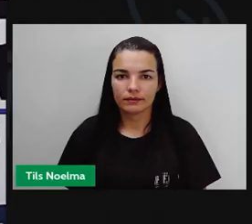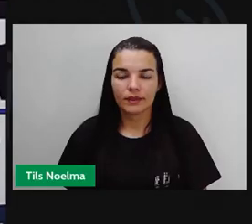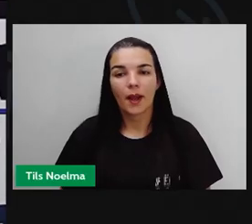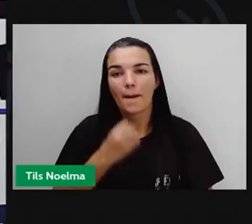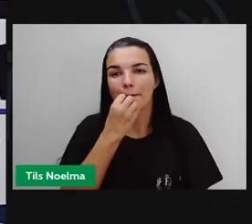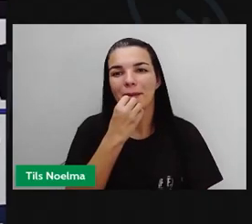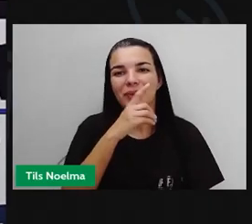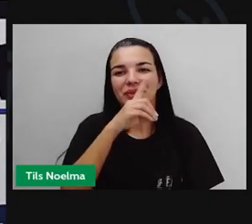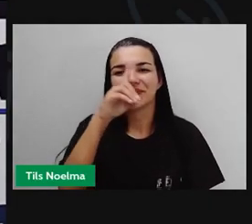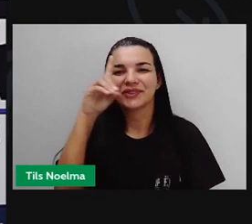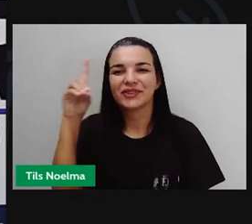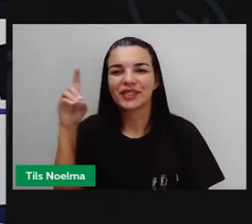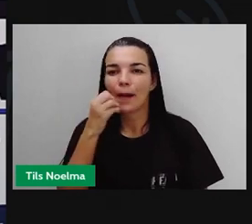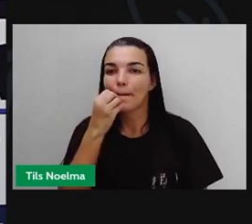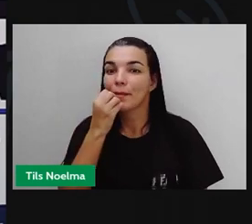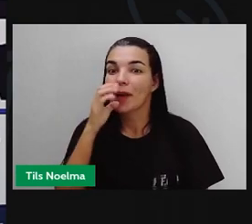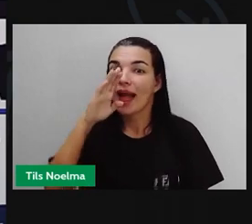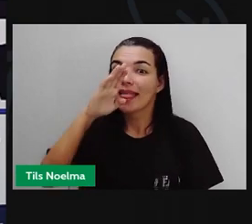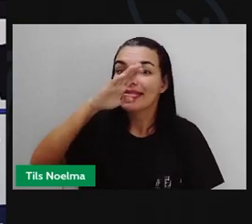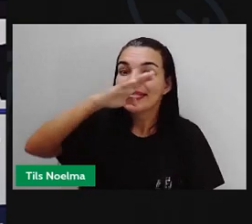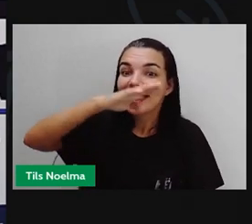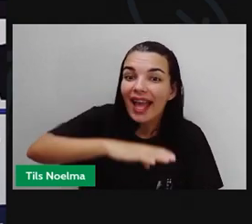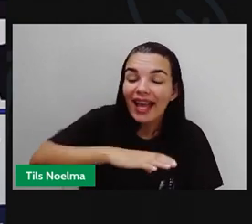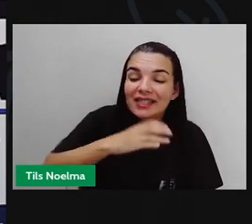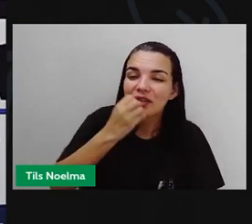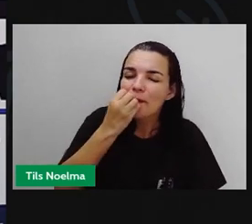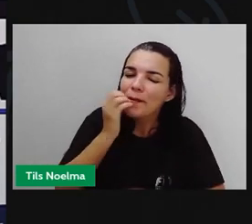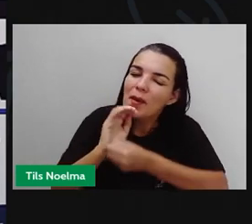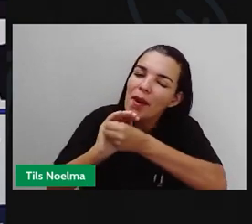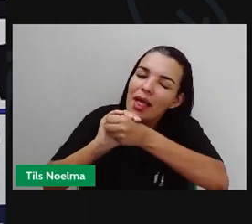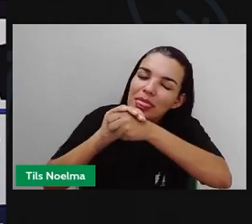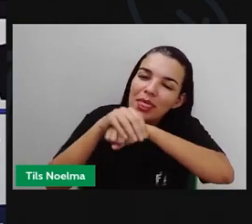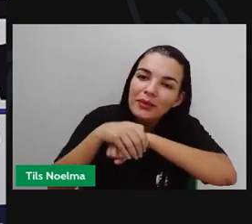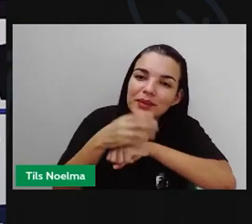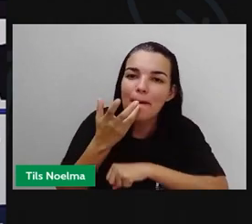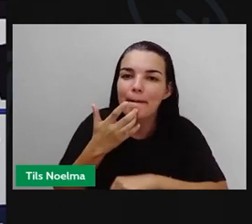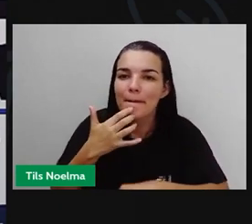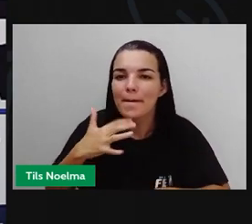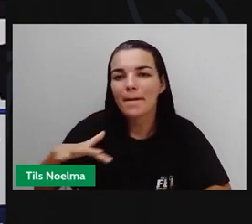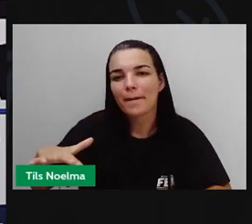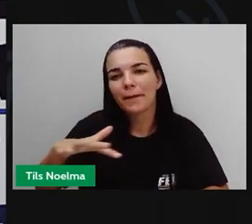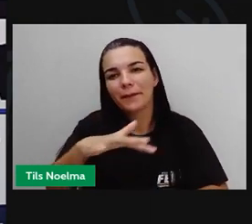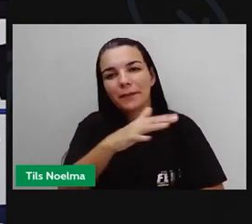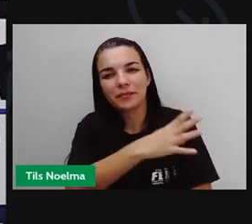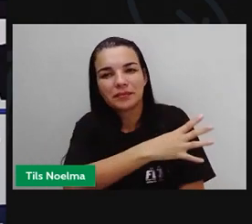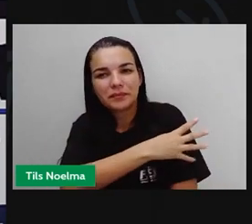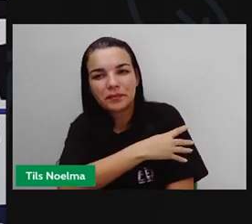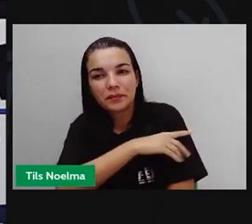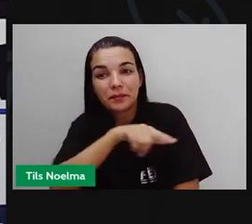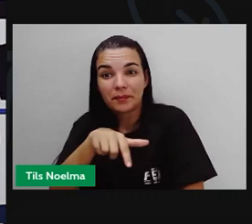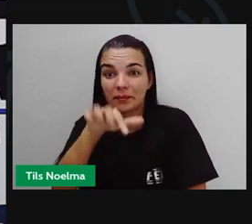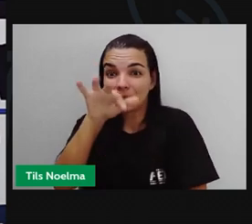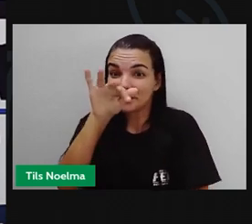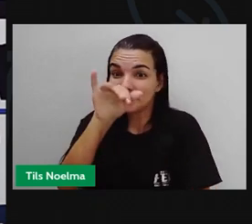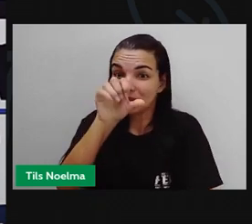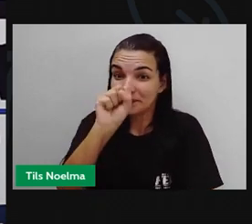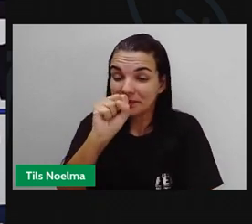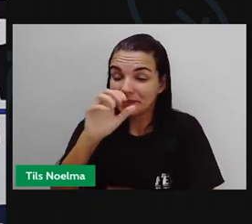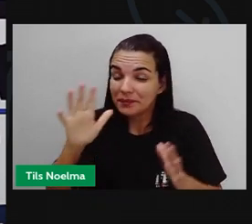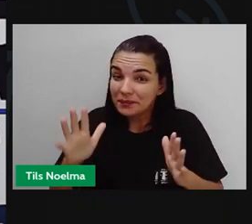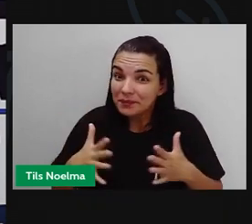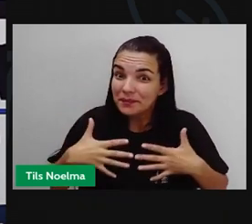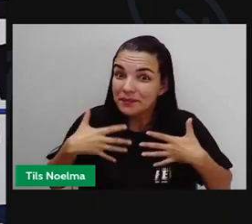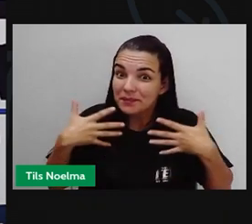Bom dia, boa tarde, boa noite, meninos e meninas, nossos quartos anos da cidade de Feira de Santana. É com